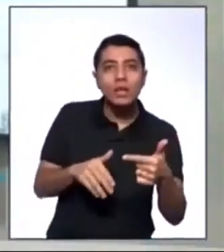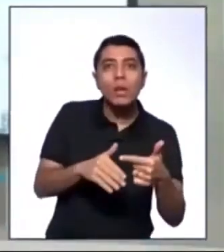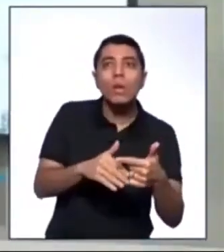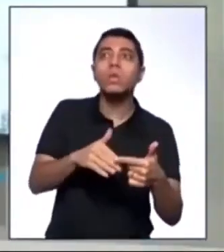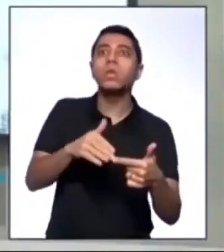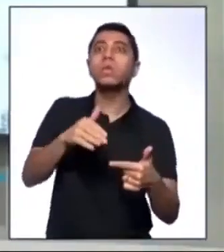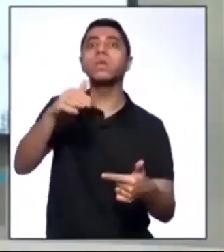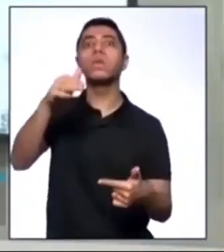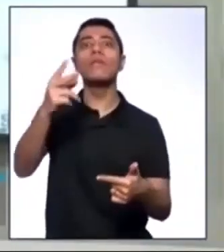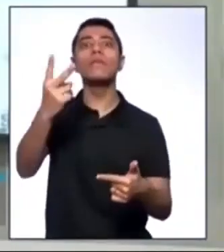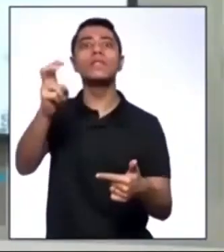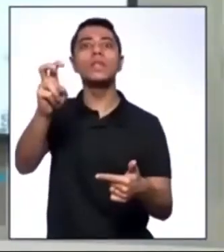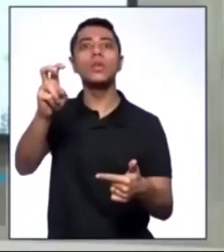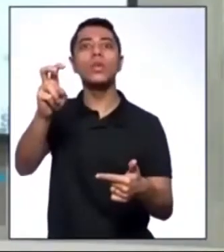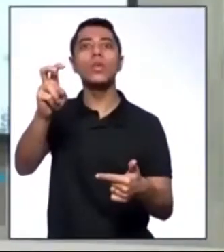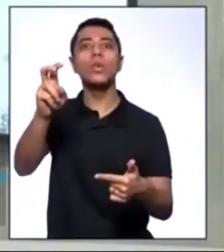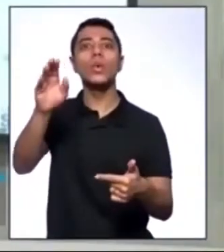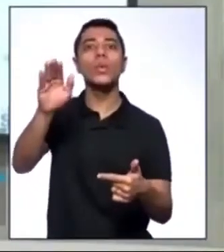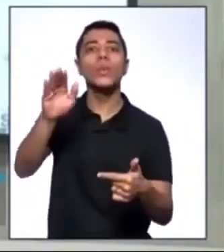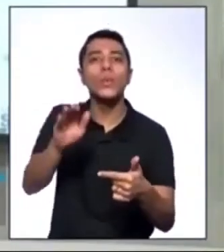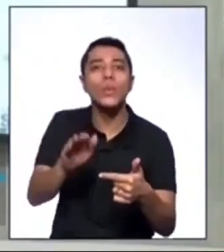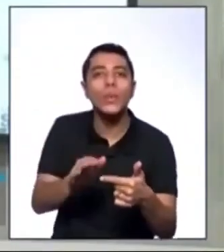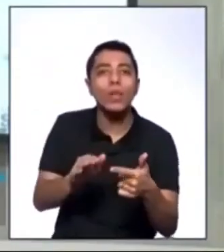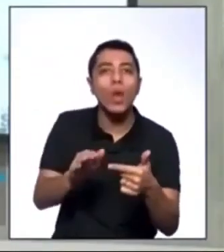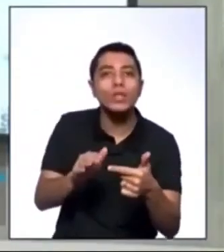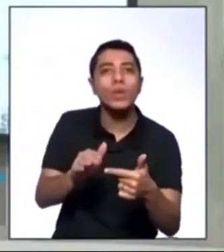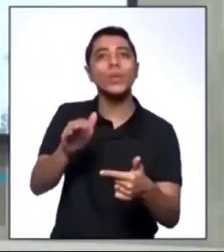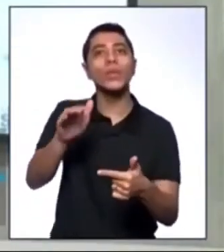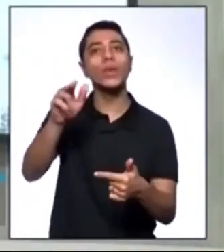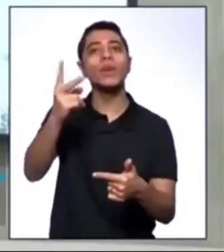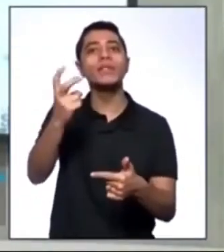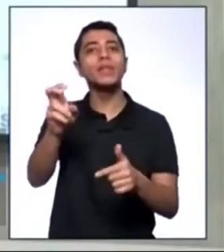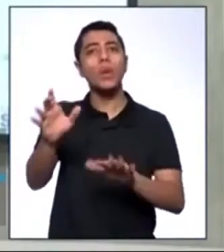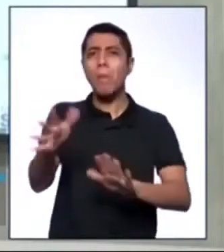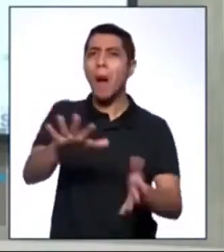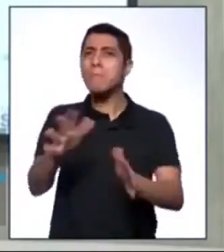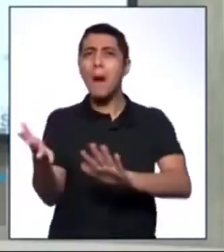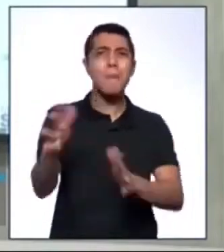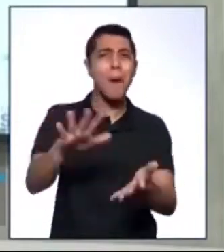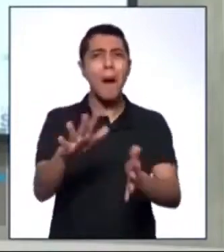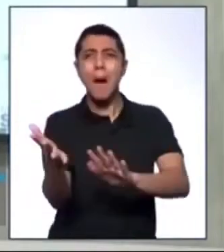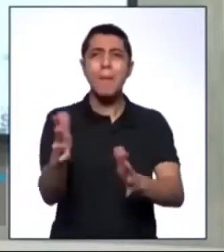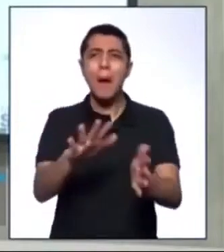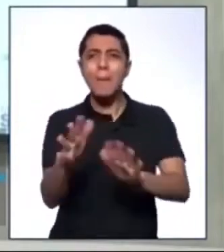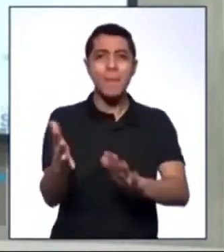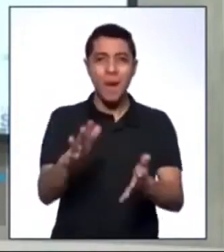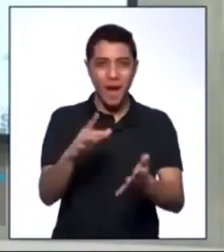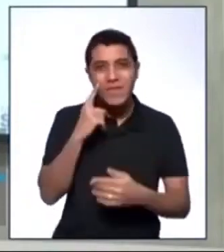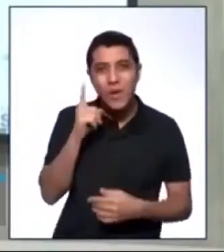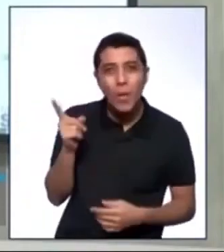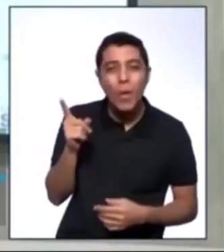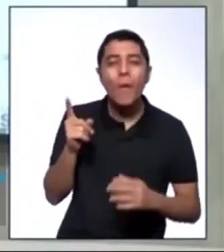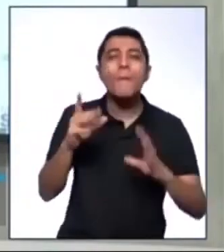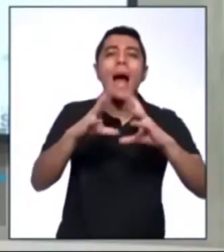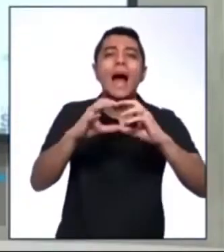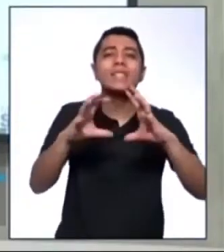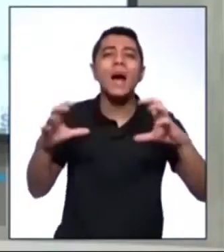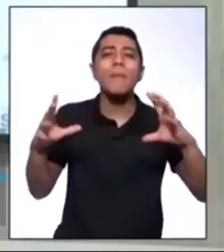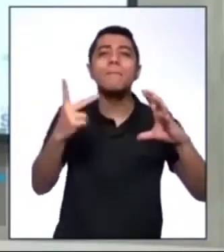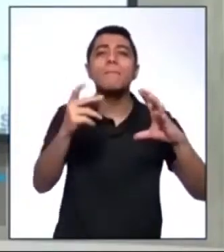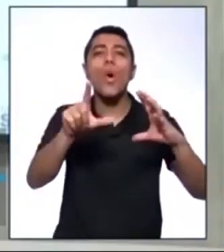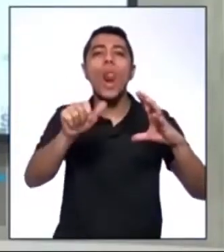vendo, galera, a massa polar derrubando as temperaturas durante o inverno. Beleza? Então, quando a gente olhar climogramas